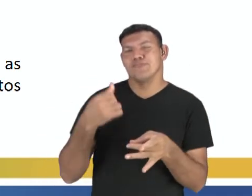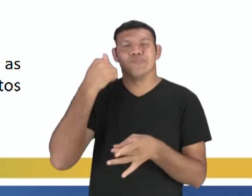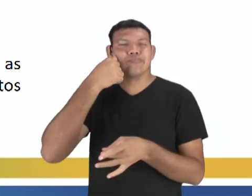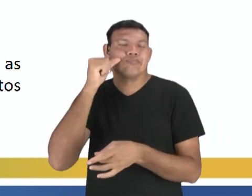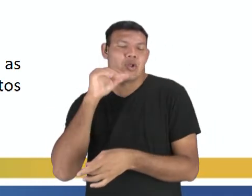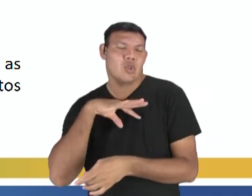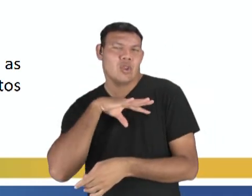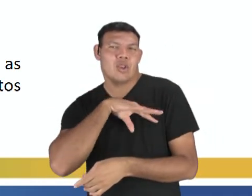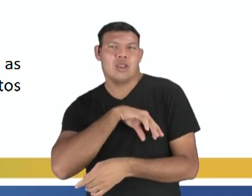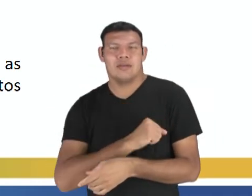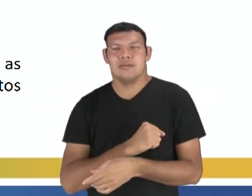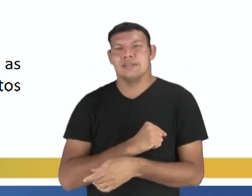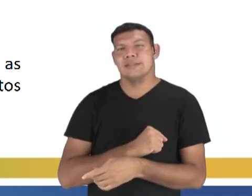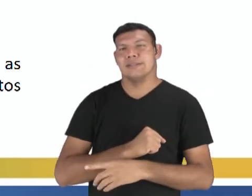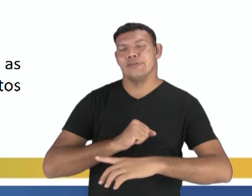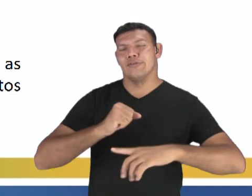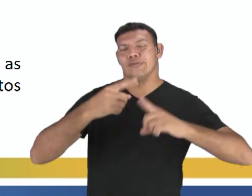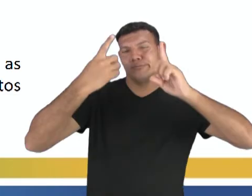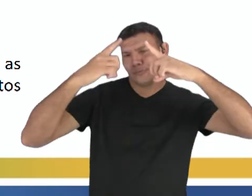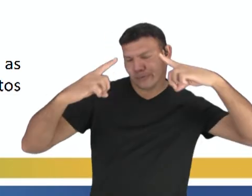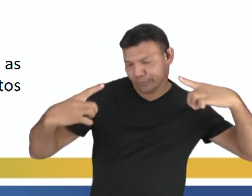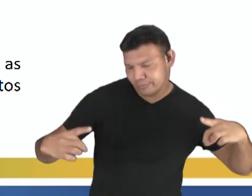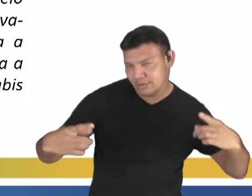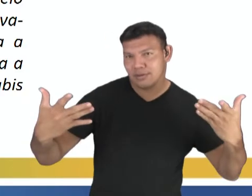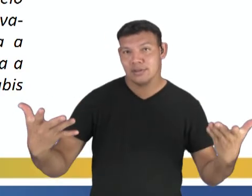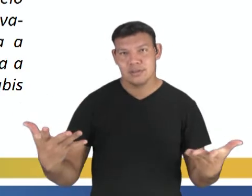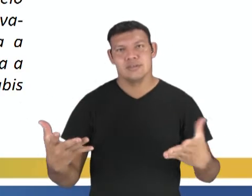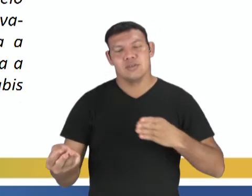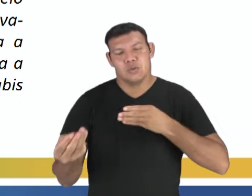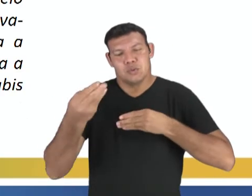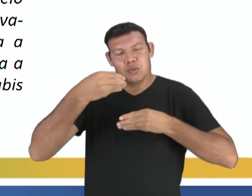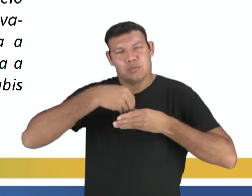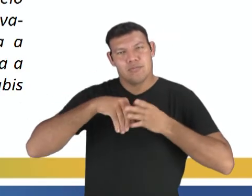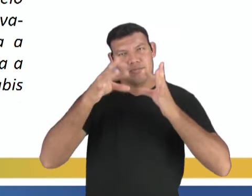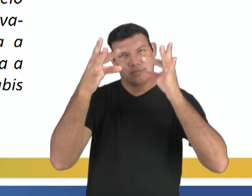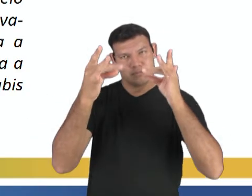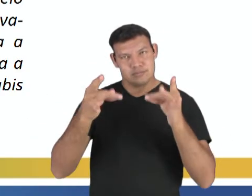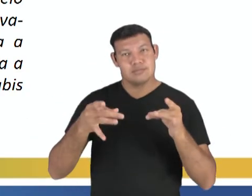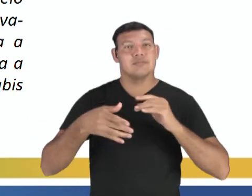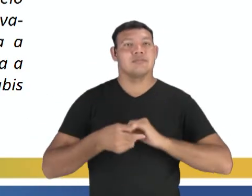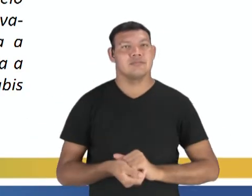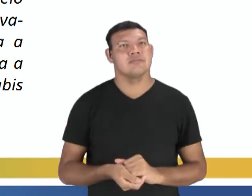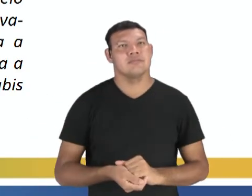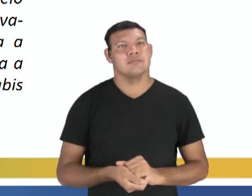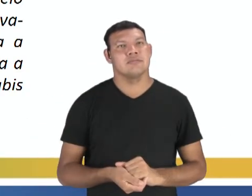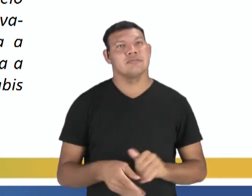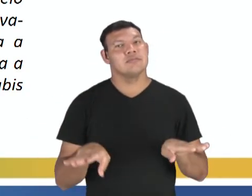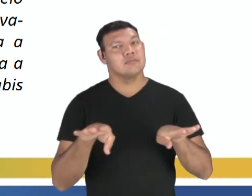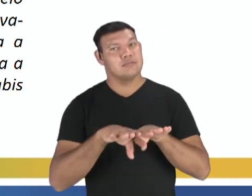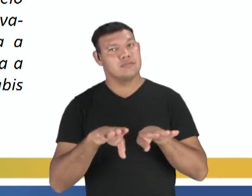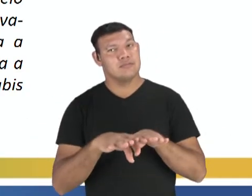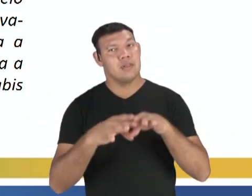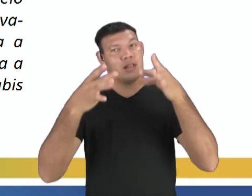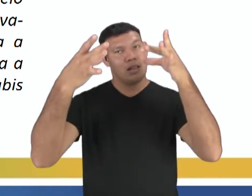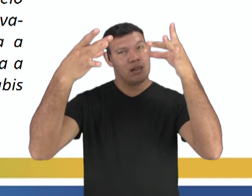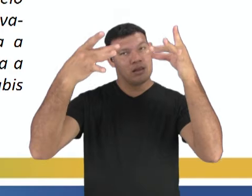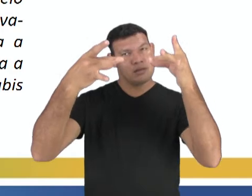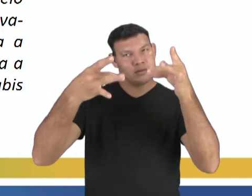e coloca em Deus, então aí eu tenho uma descrição subjetiva. E a